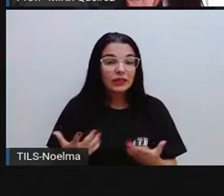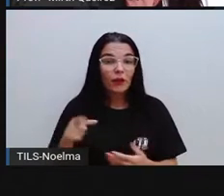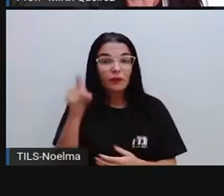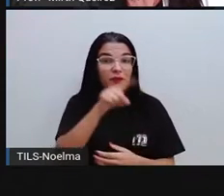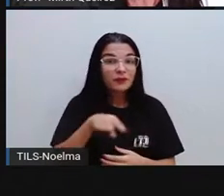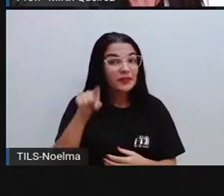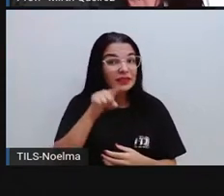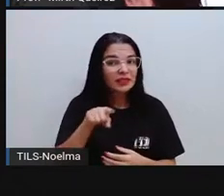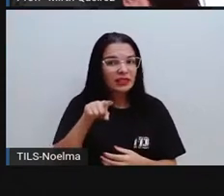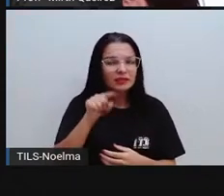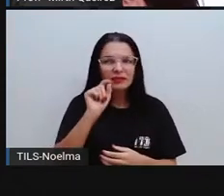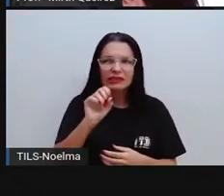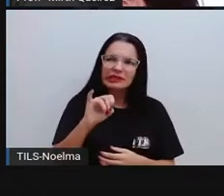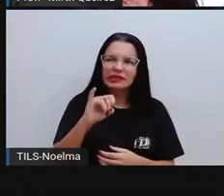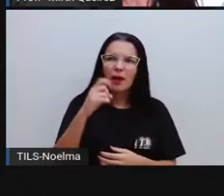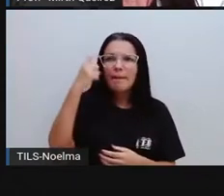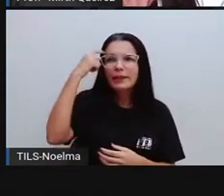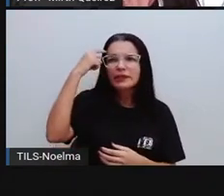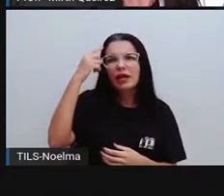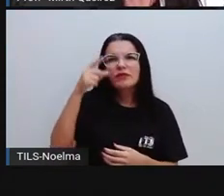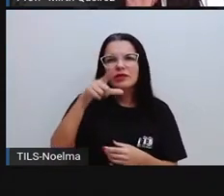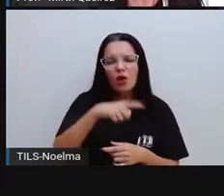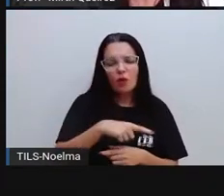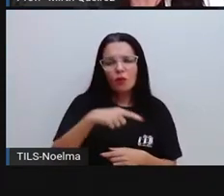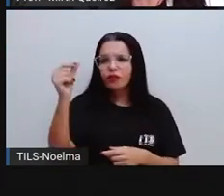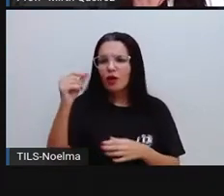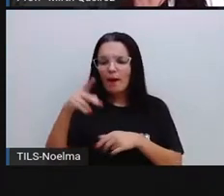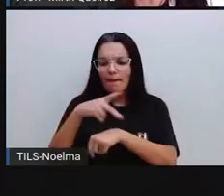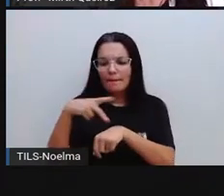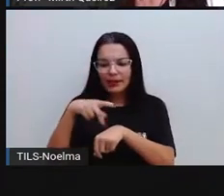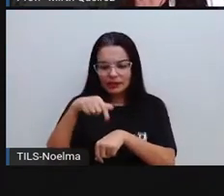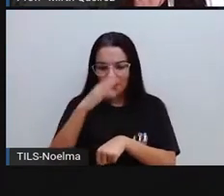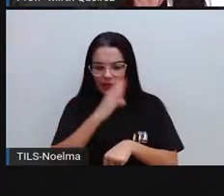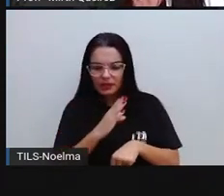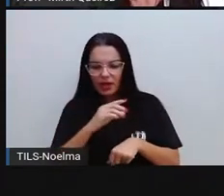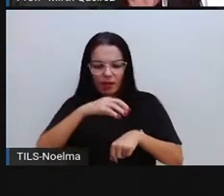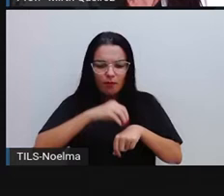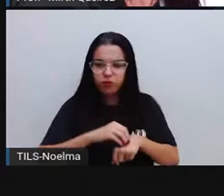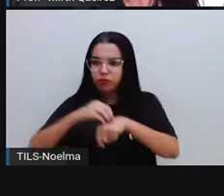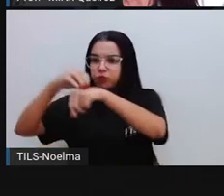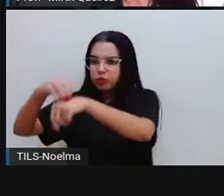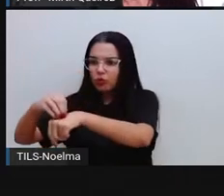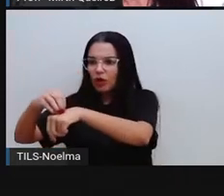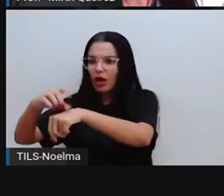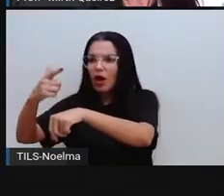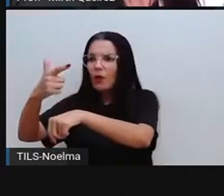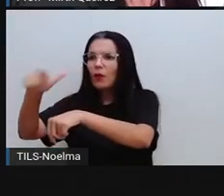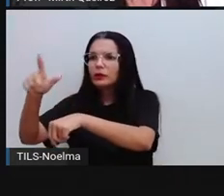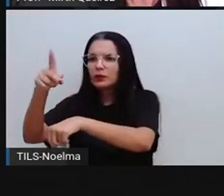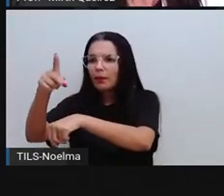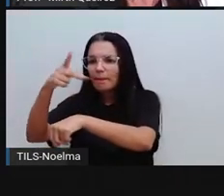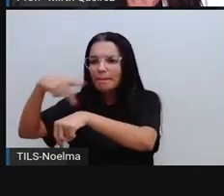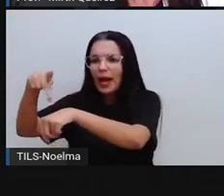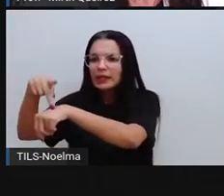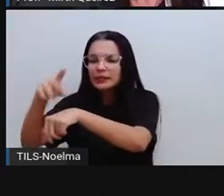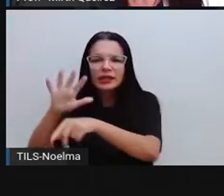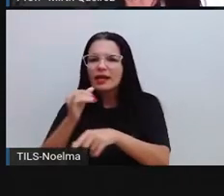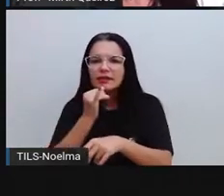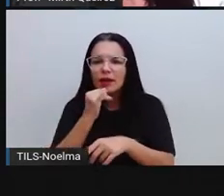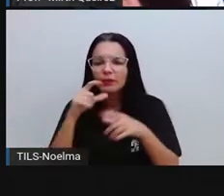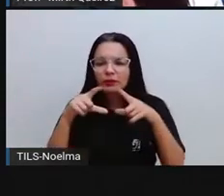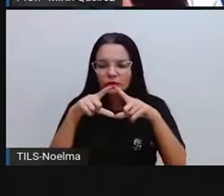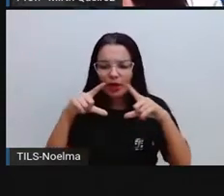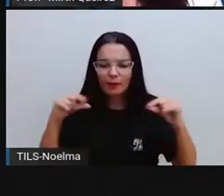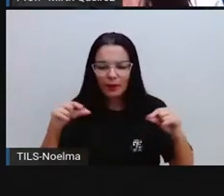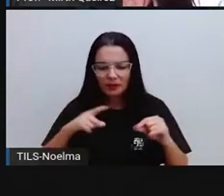Vocês saírem aqui do Brasil, irem para outro país, por exemplo, o Japão, que tem uma